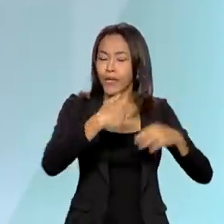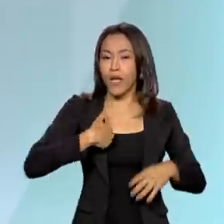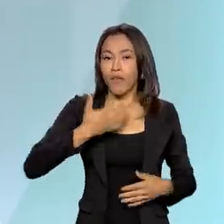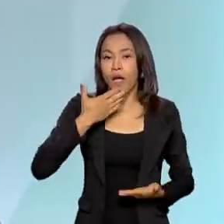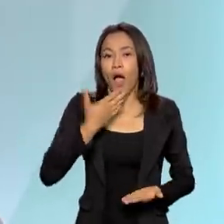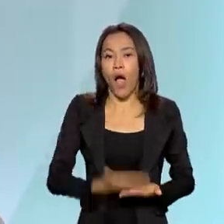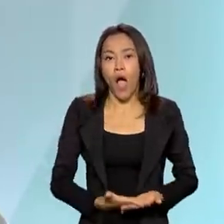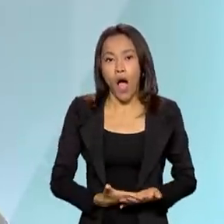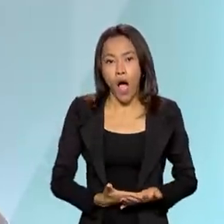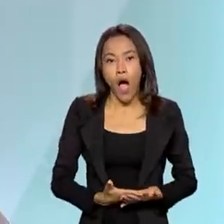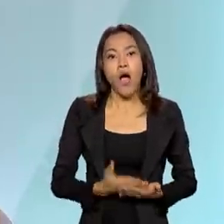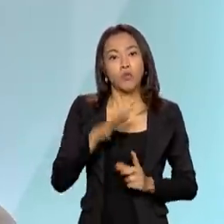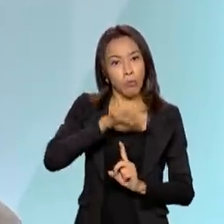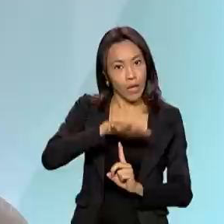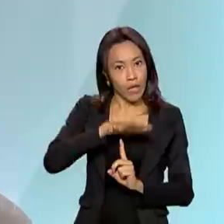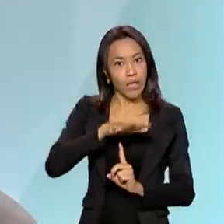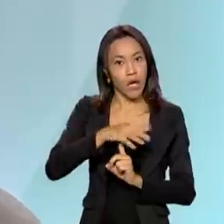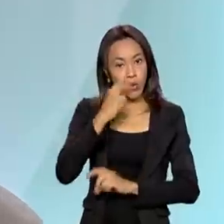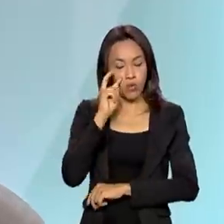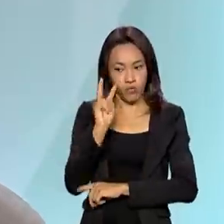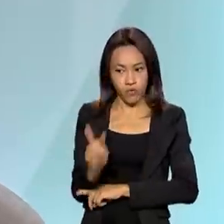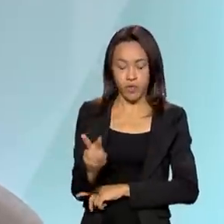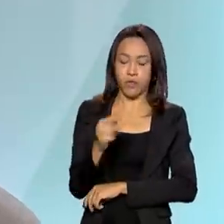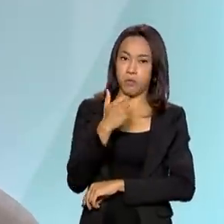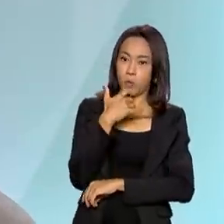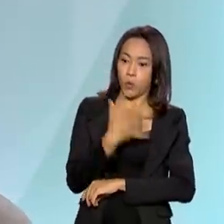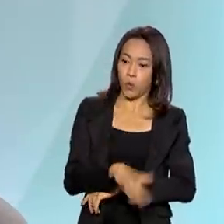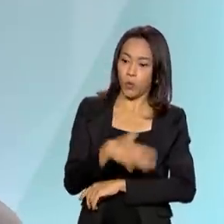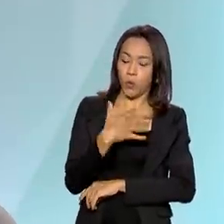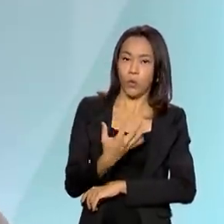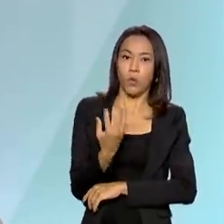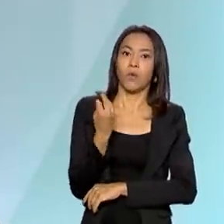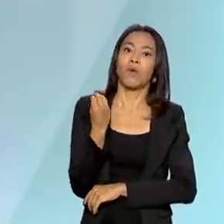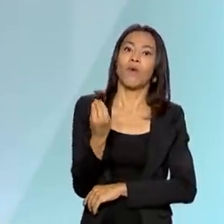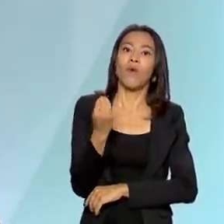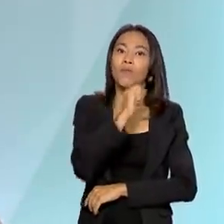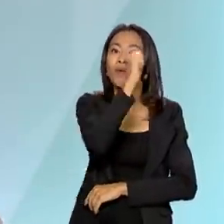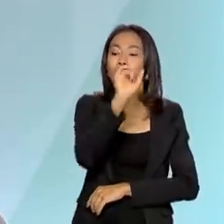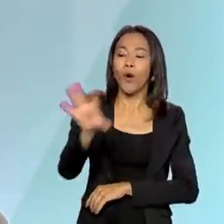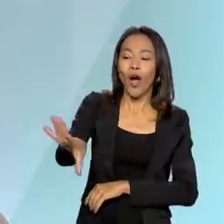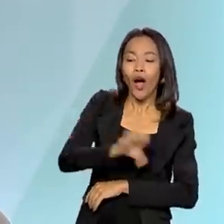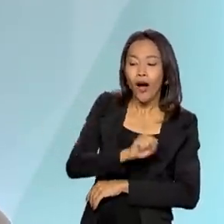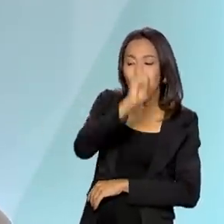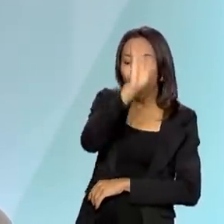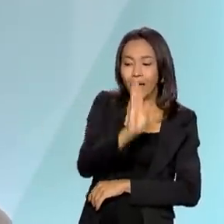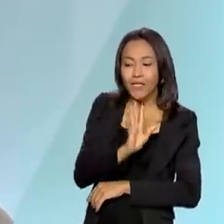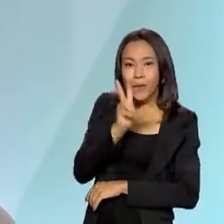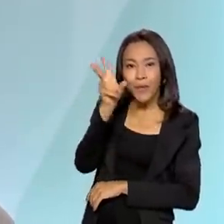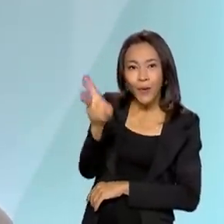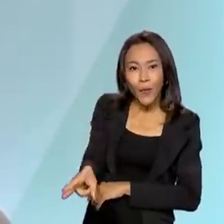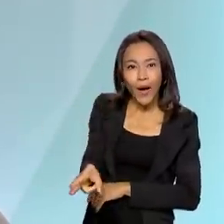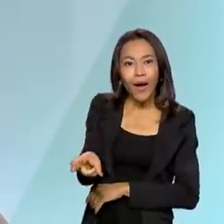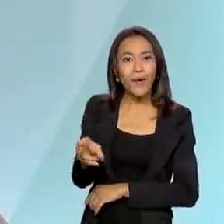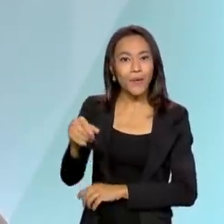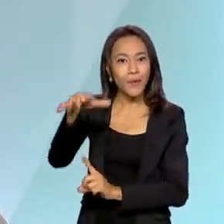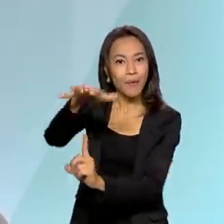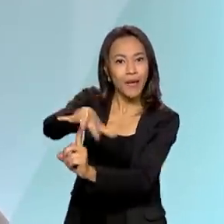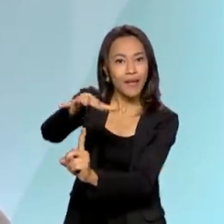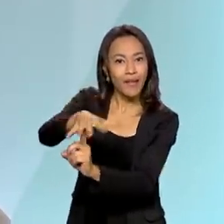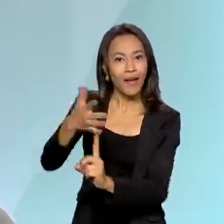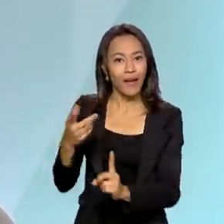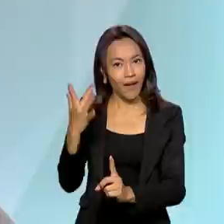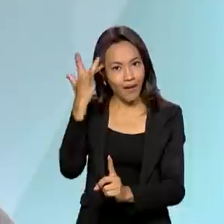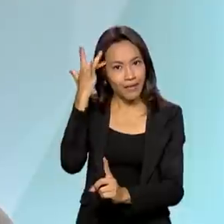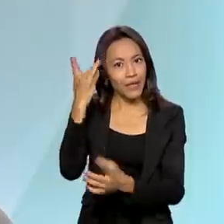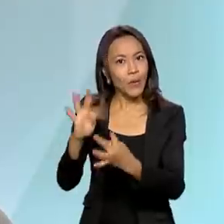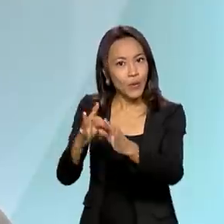Paraná. Como que a gente transforma o Brasil no Oeste do Paraná? Porque é muita tecnologia já desenvolvida. Agradecer